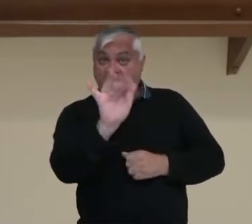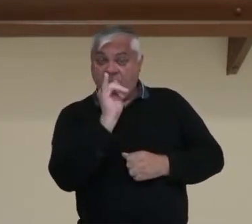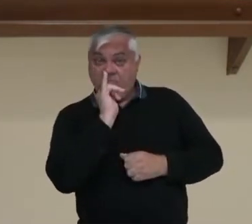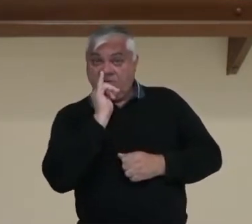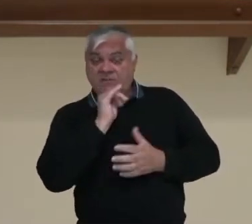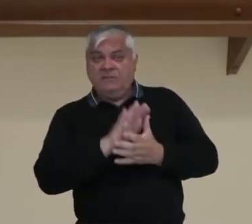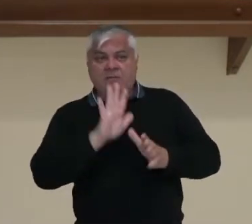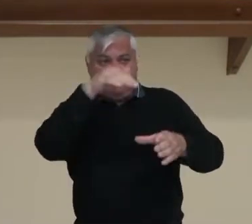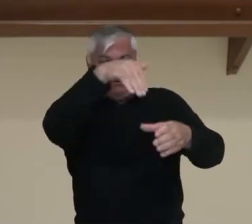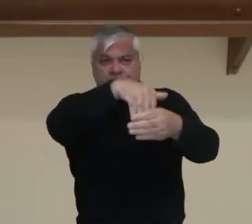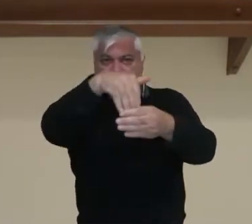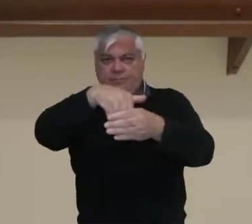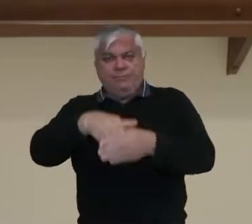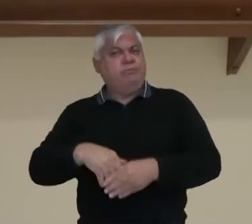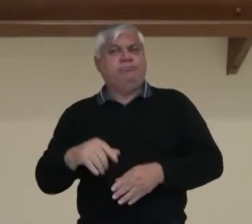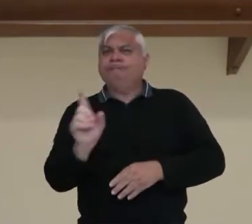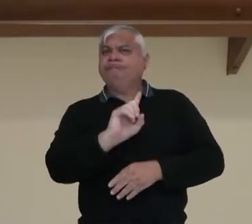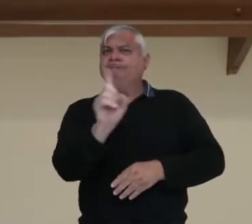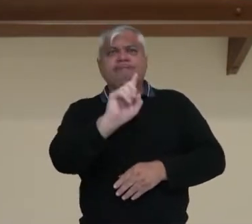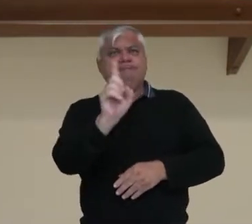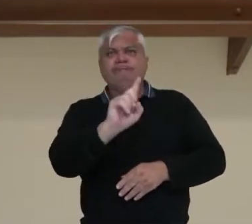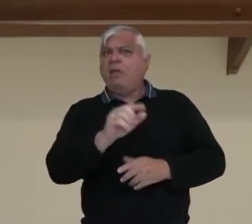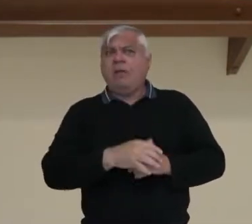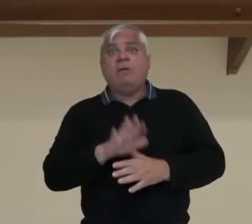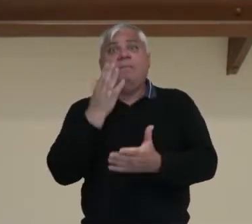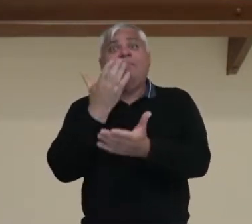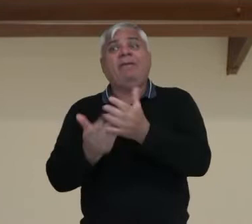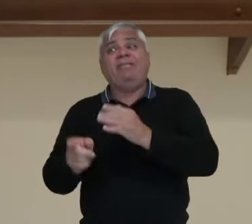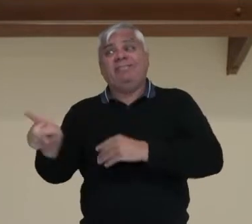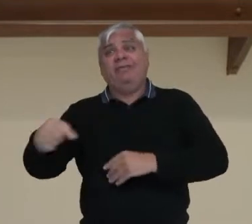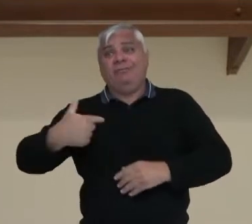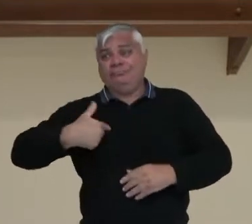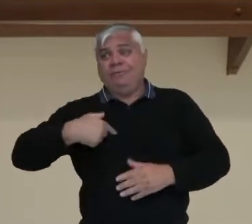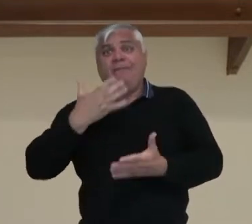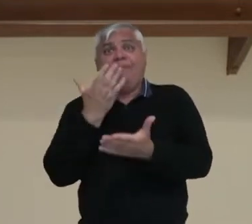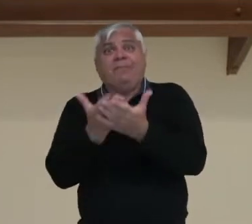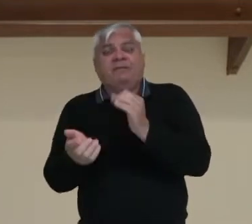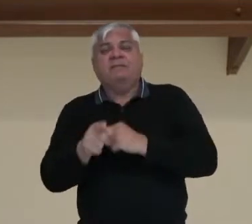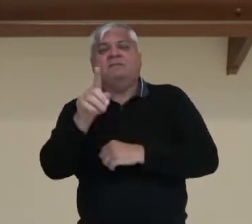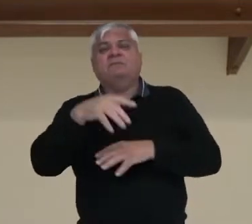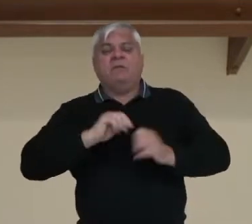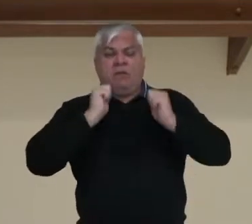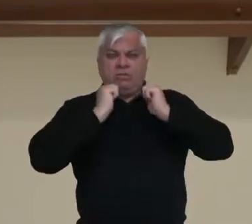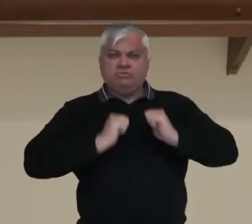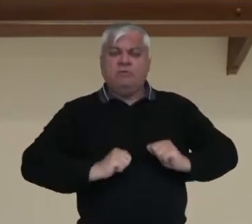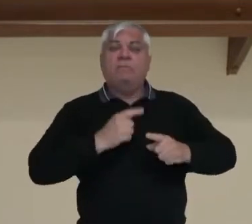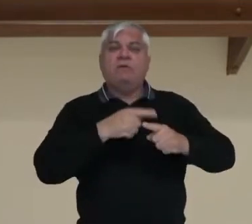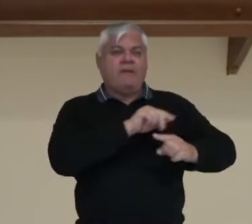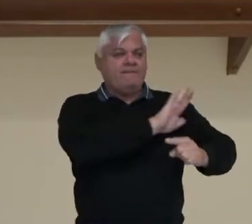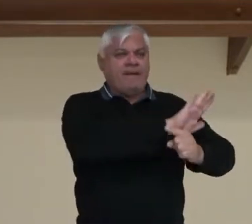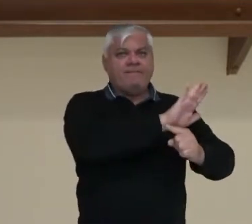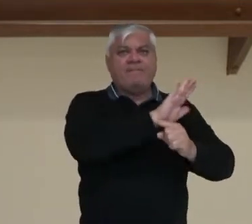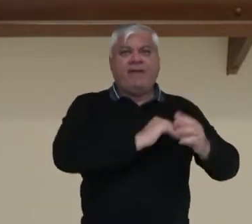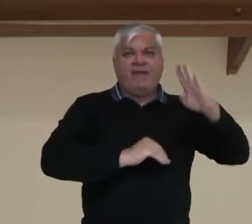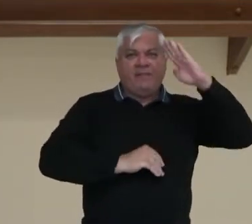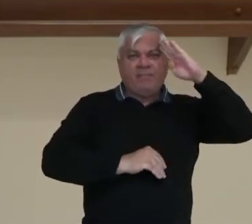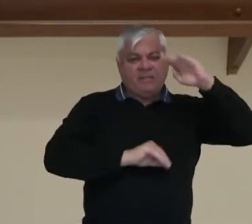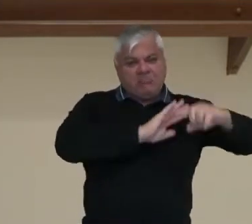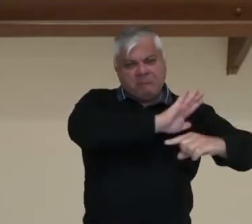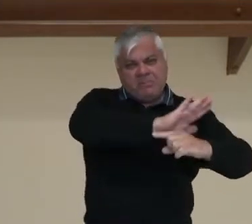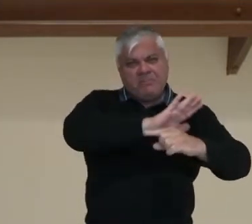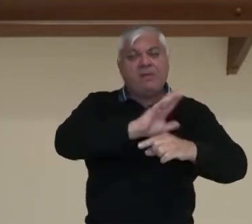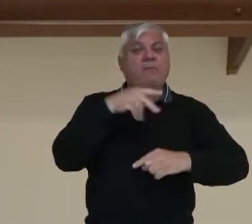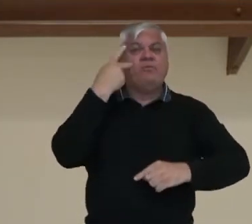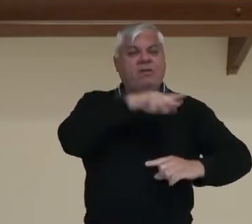de uma eleição, ele havia sido derrotado na eleição, então ele vai assumir com o apoio de camadas militares, de camadas políticas,